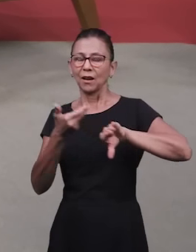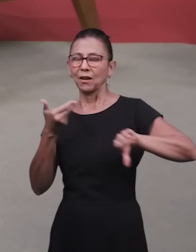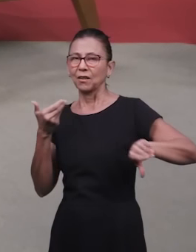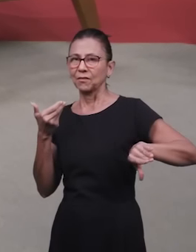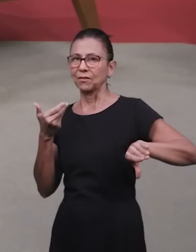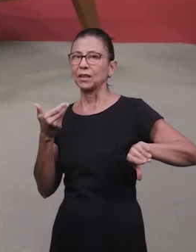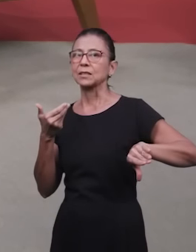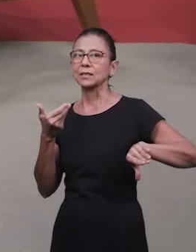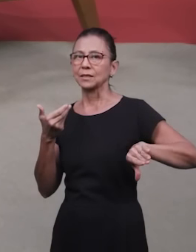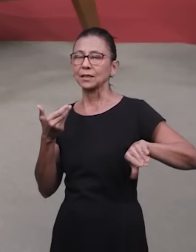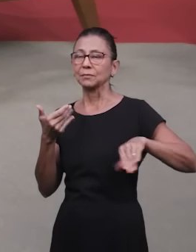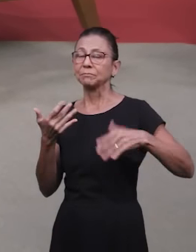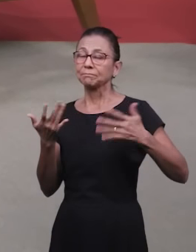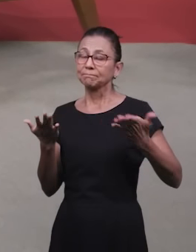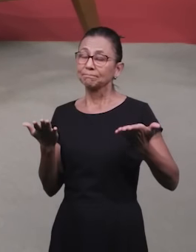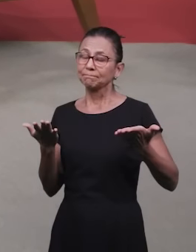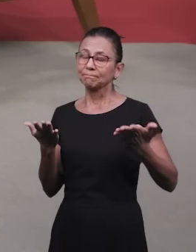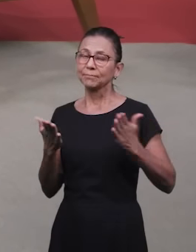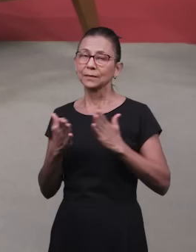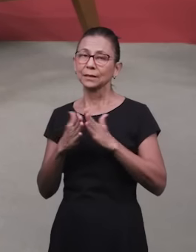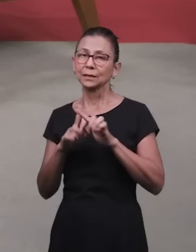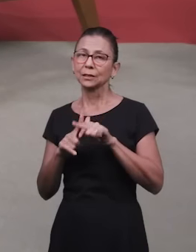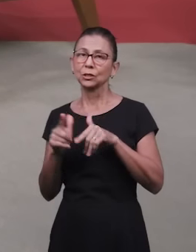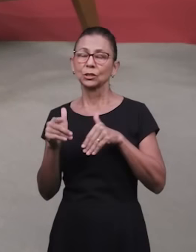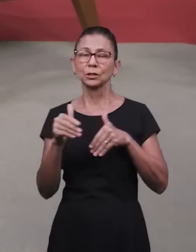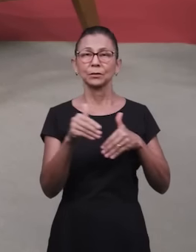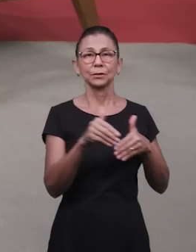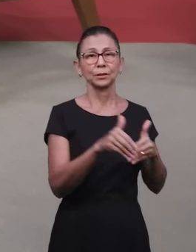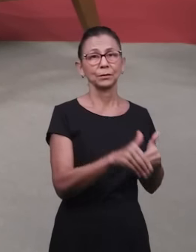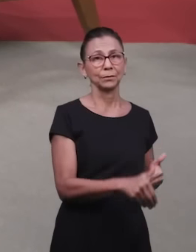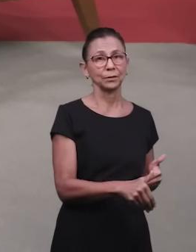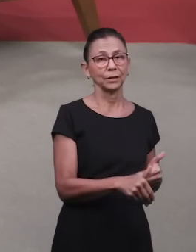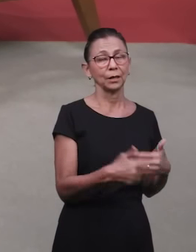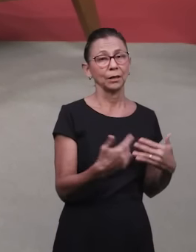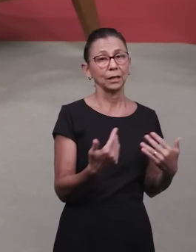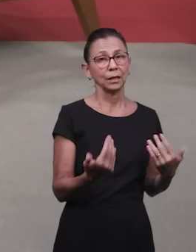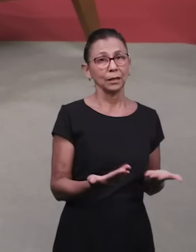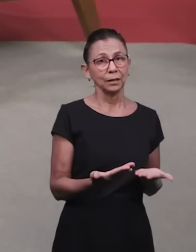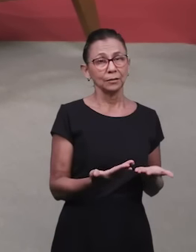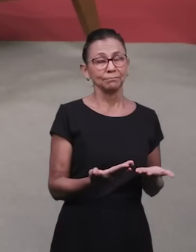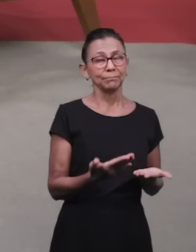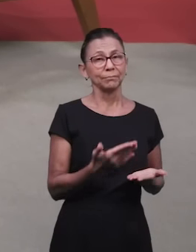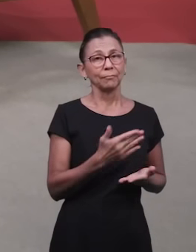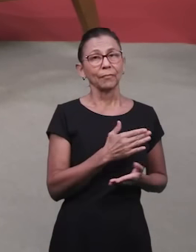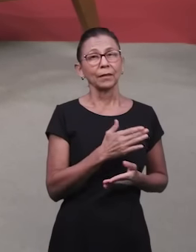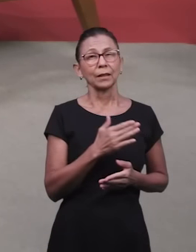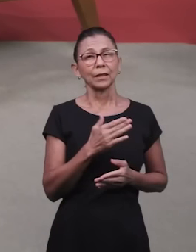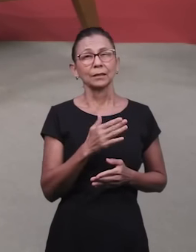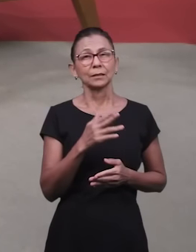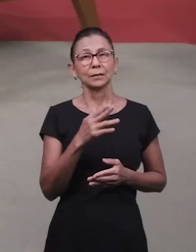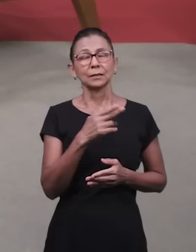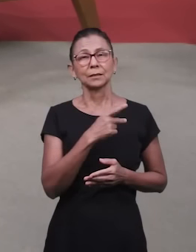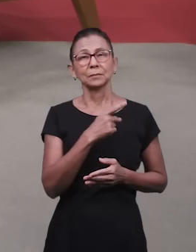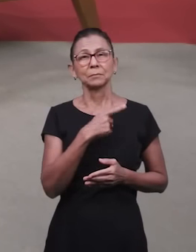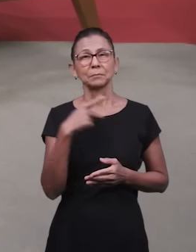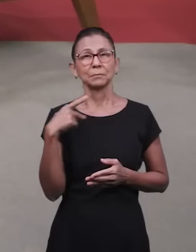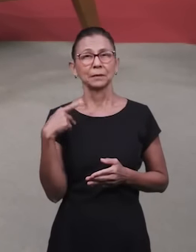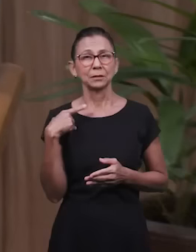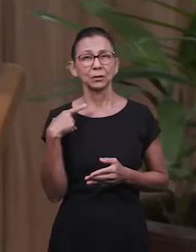assim, como a Igreja infiel, estes também não serão conhecidos pelo Senhor no dia do